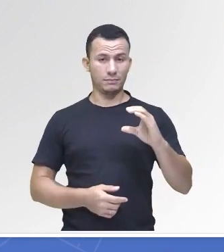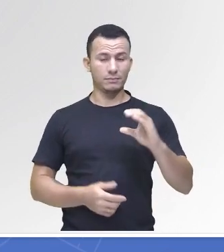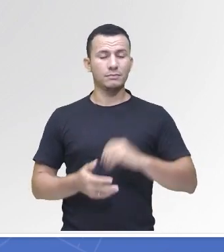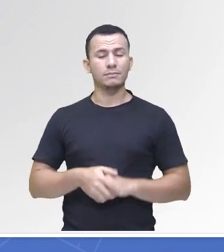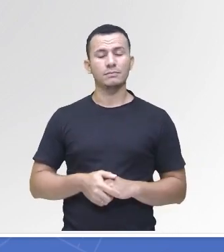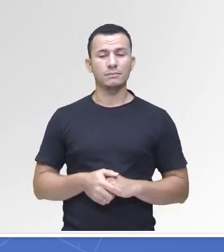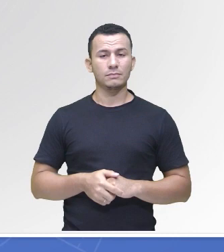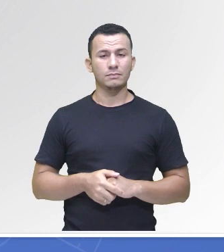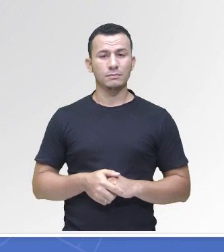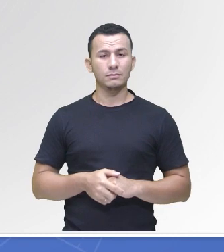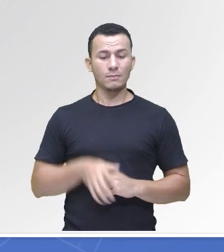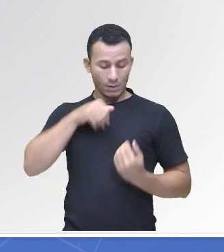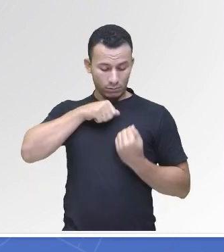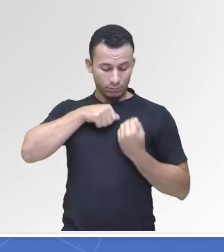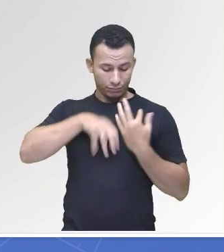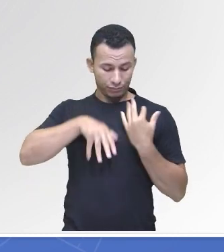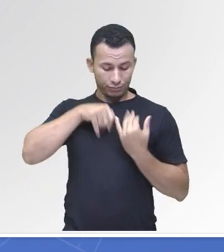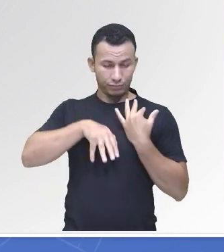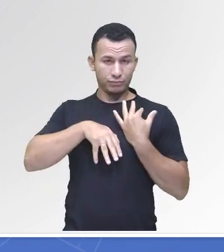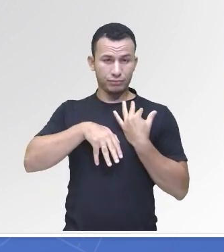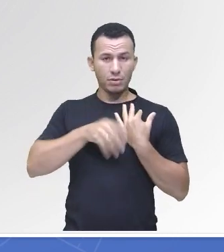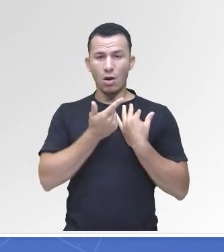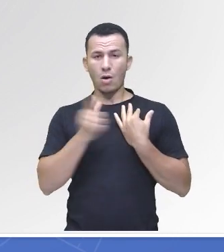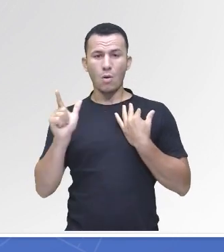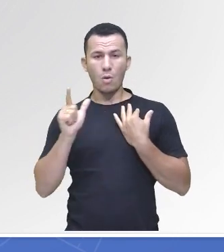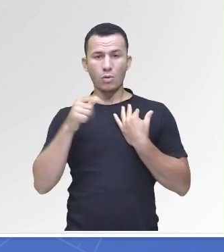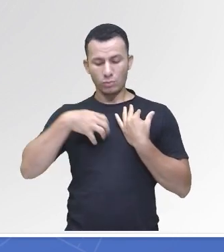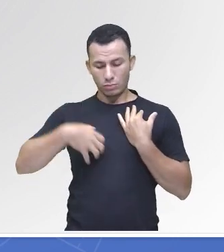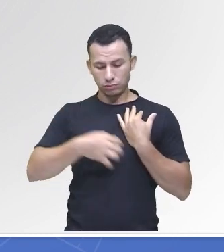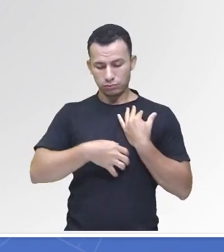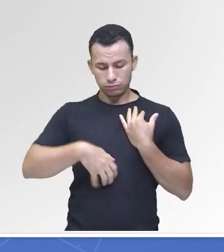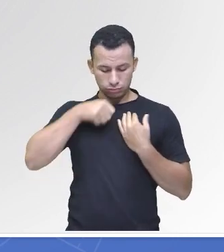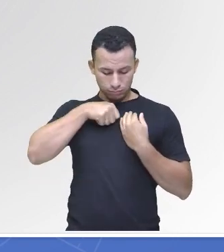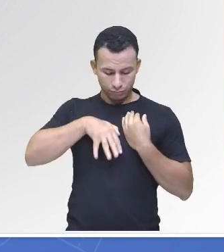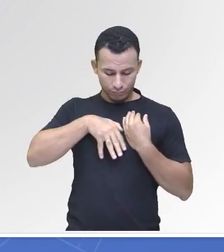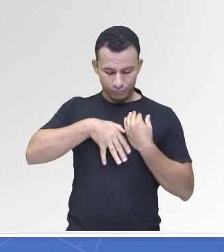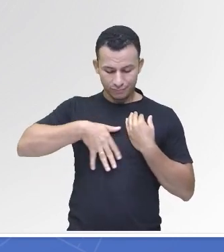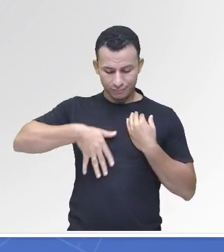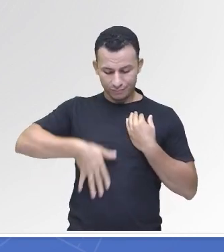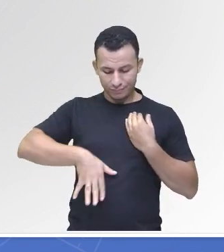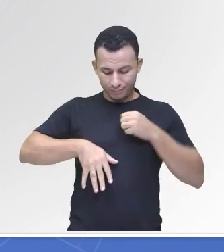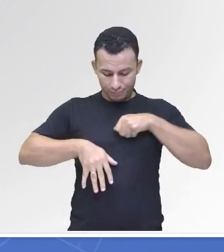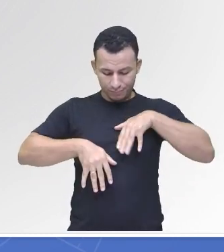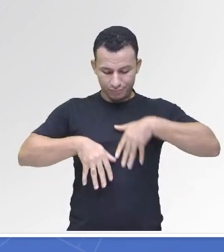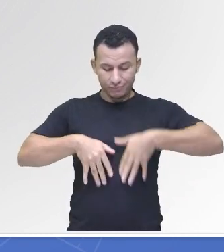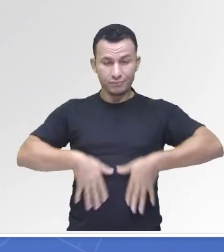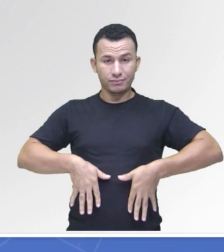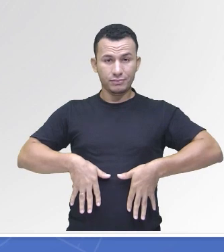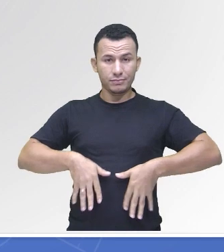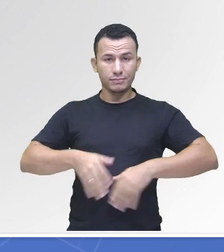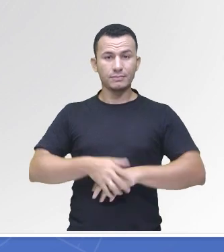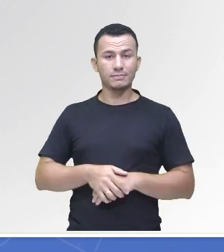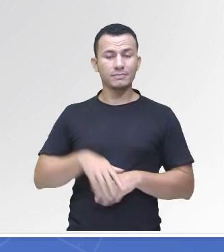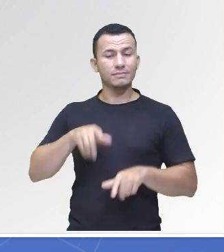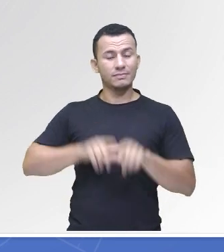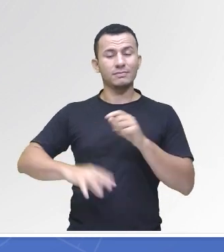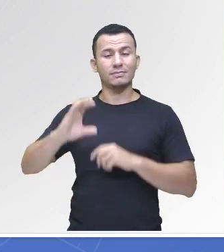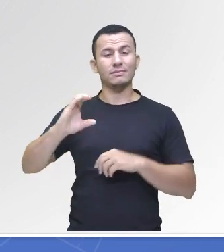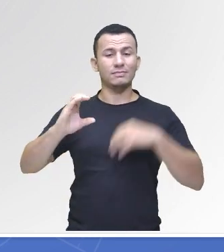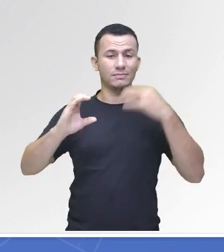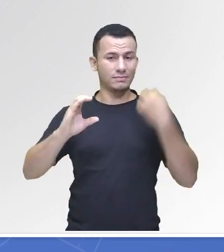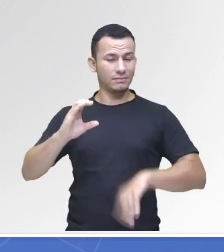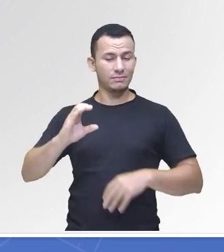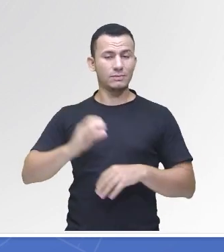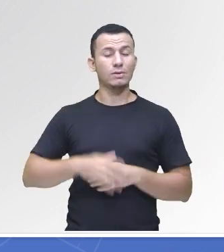atuam transportando sangue do coração para outras partes do corpo, né? Essa aqui, ó. É a nossa alternativa correta,